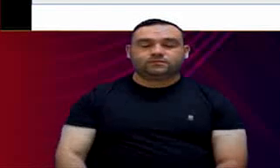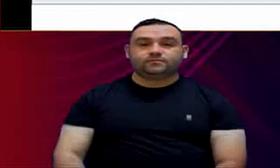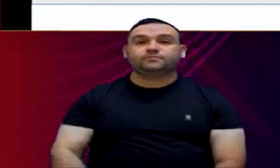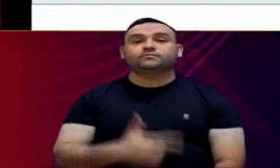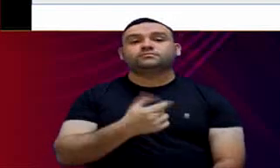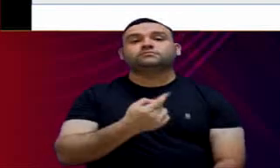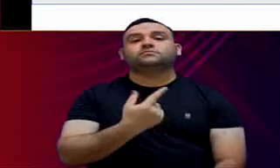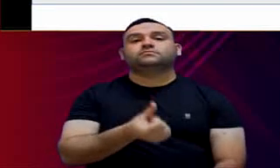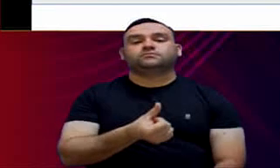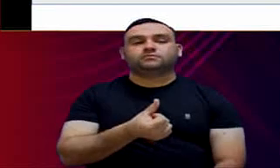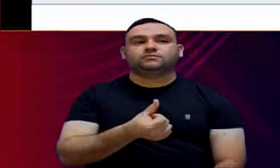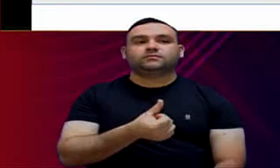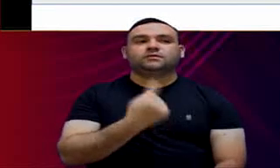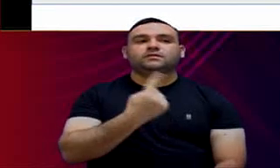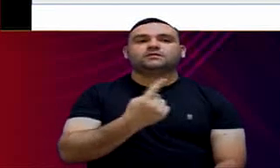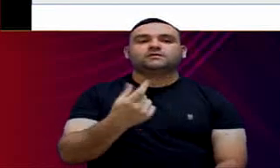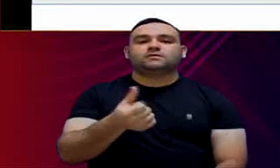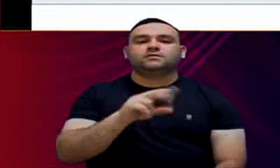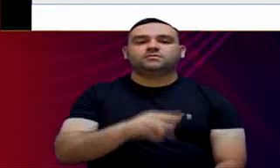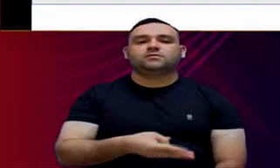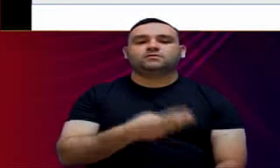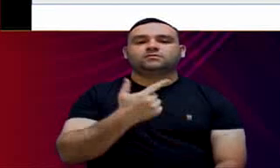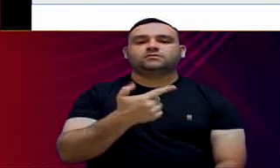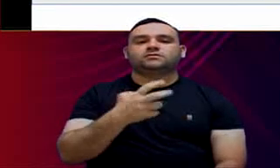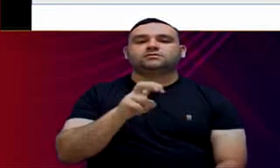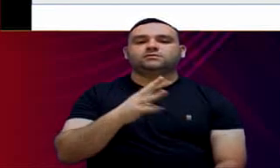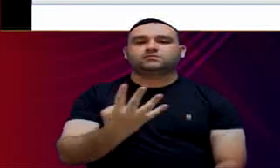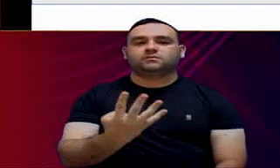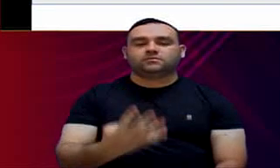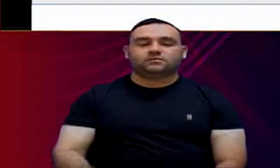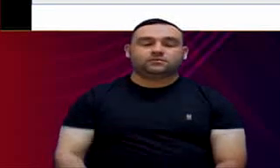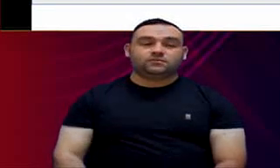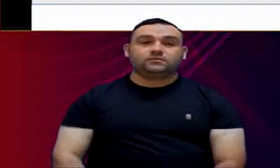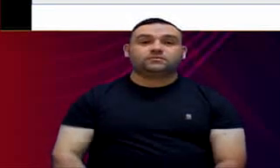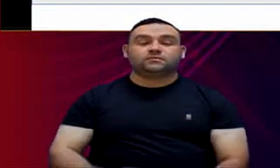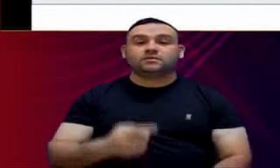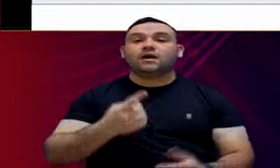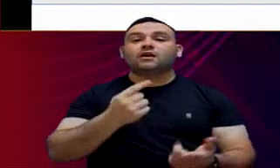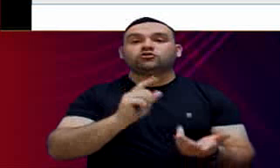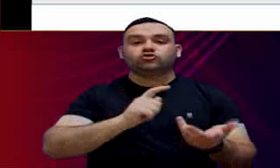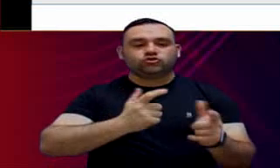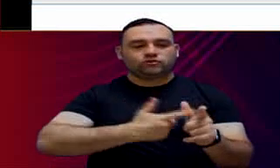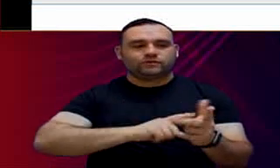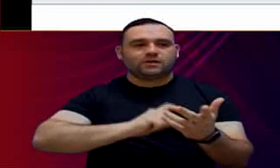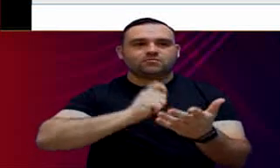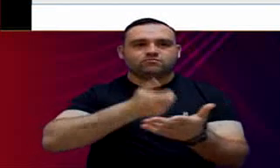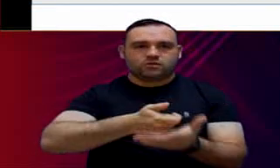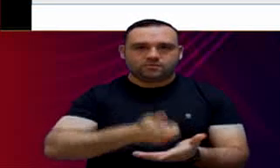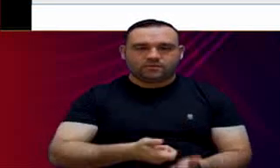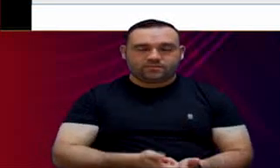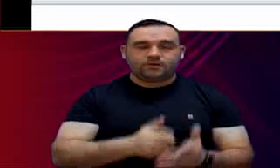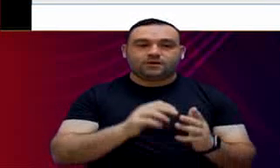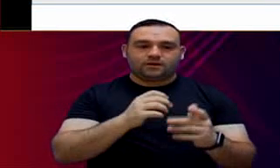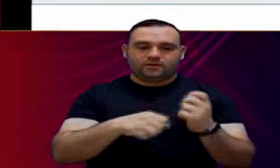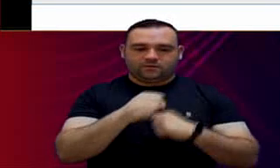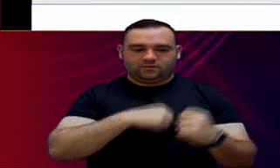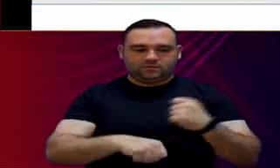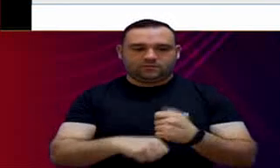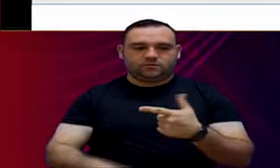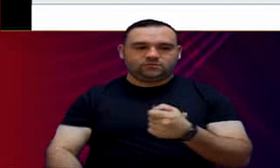2026 116 milhões 254 a amortização da dívida empenhado em